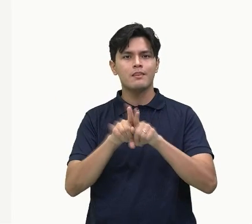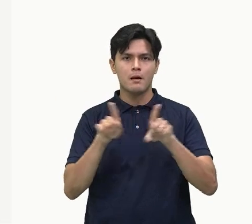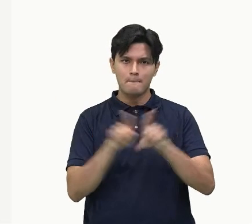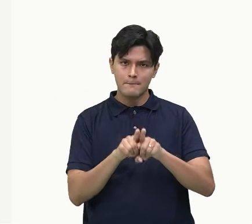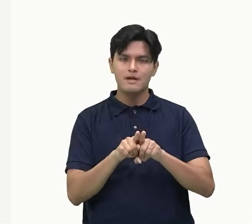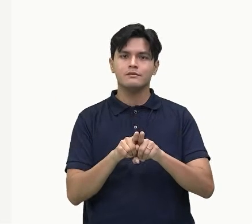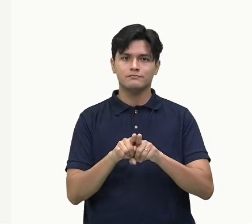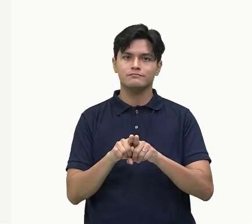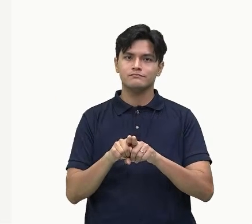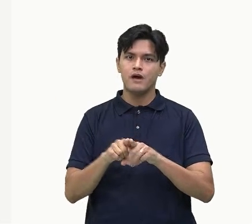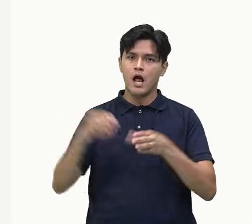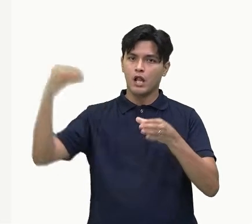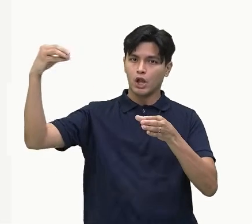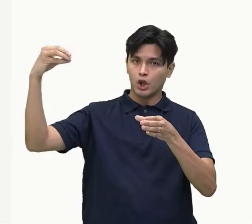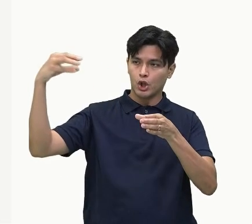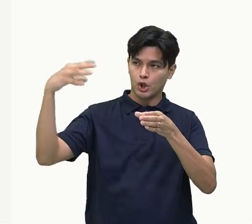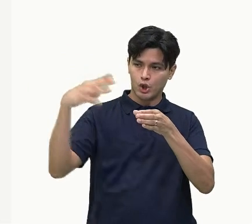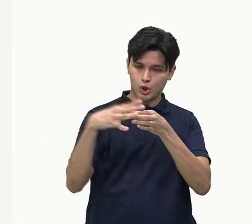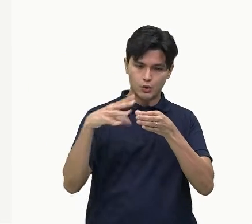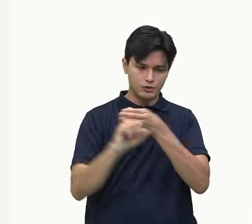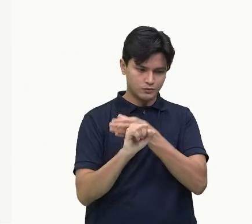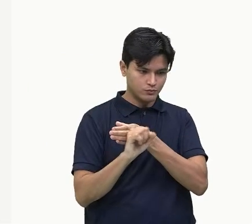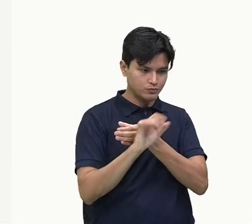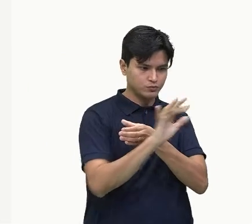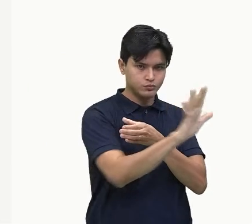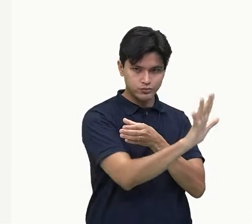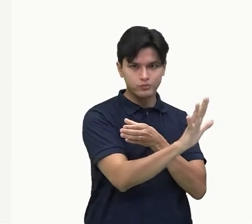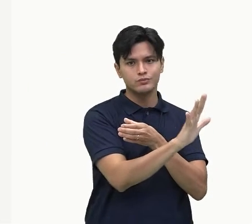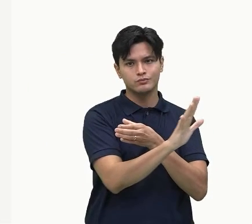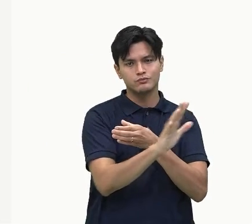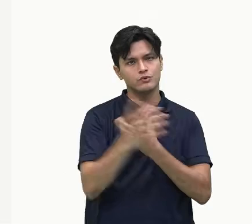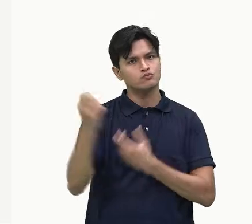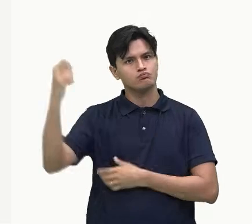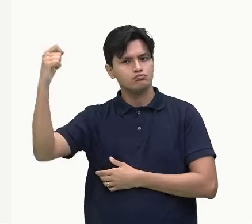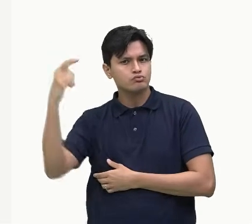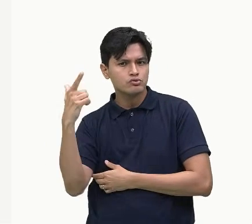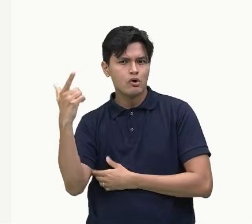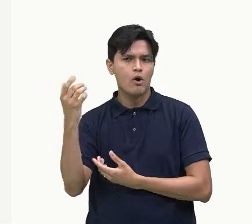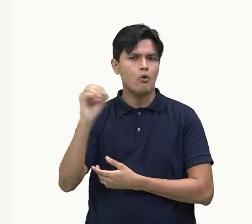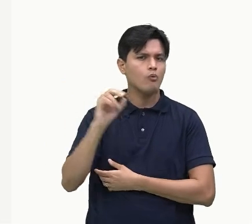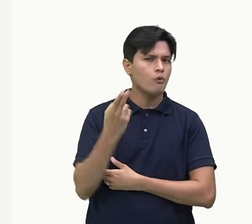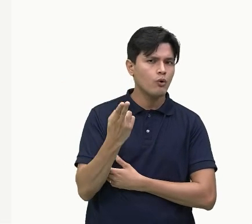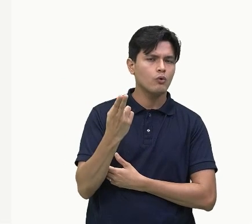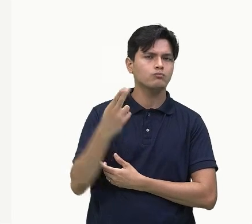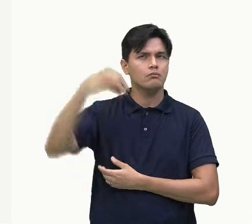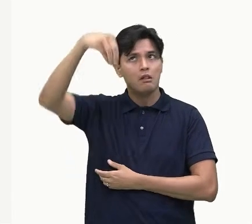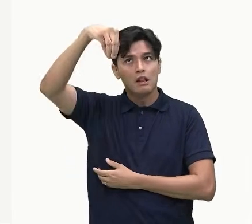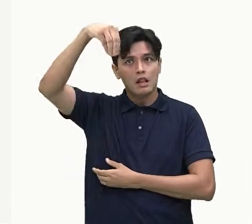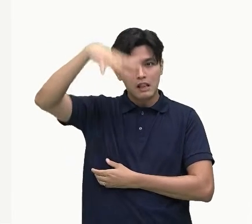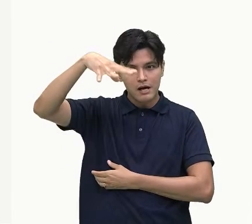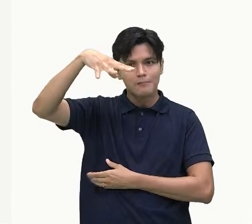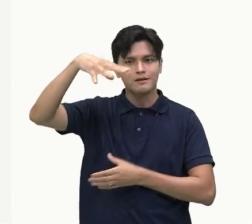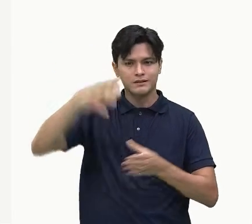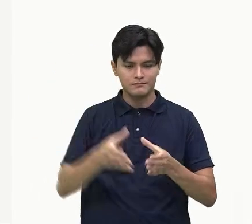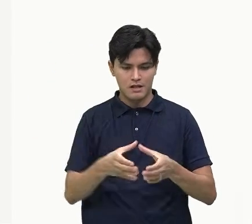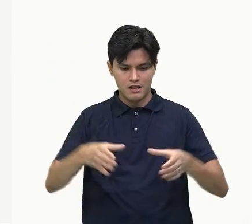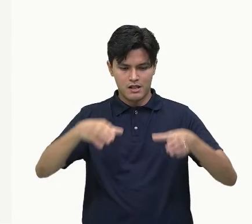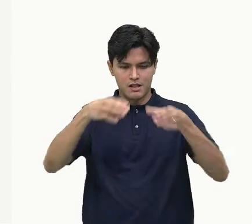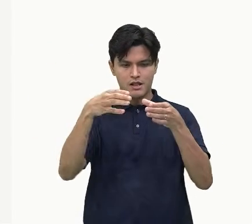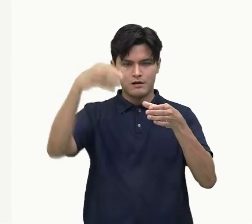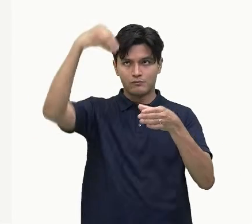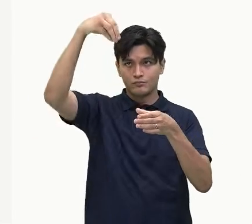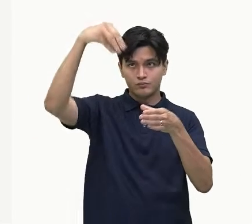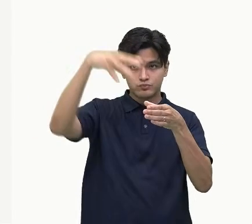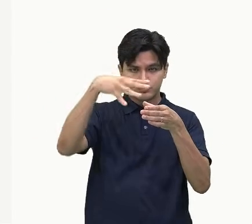com as lâmpadas acesas, ela vai estar refletindo a luz das lâmpadas, certo? É uma fonte secundária